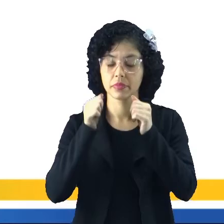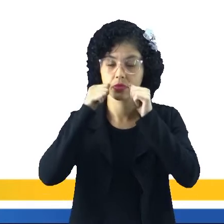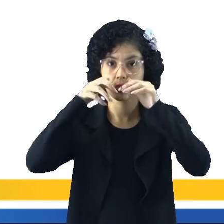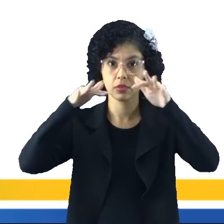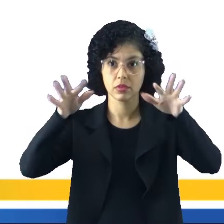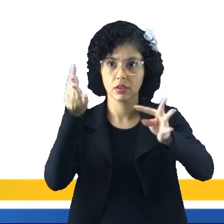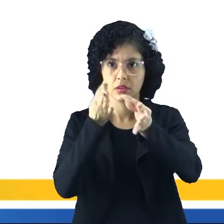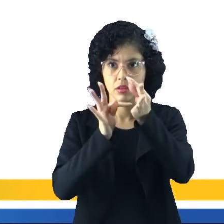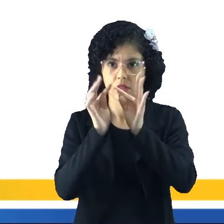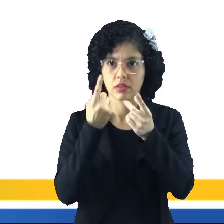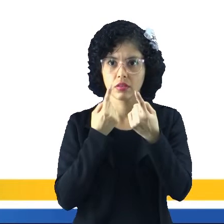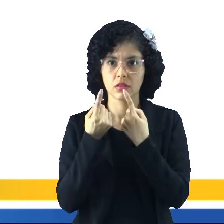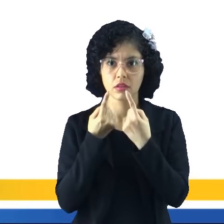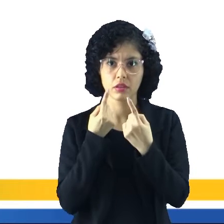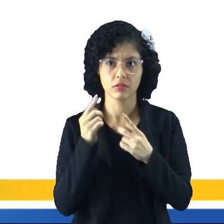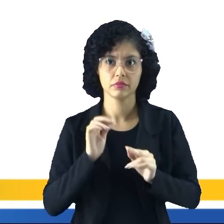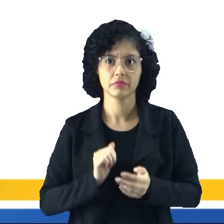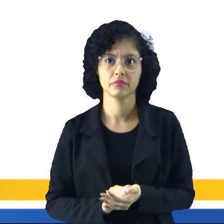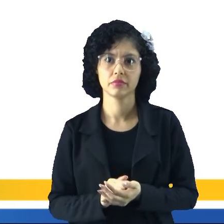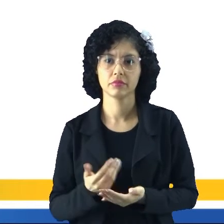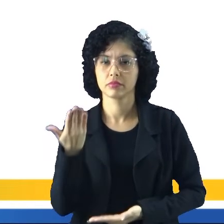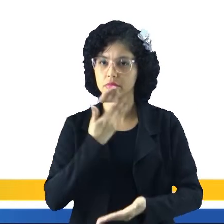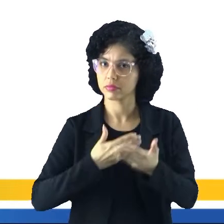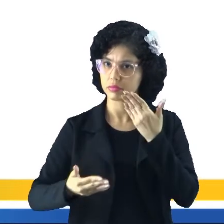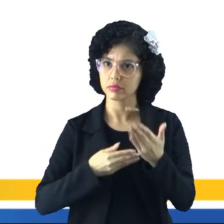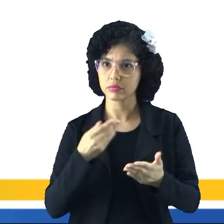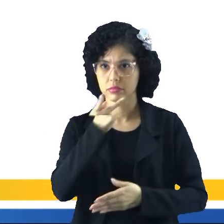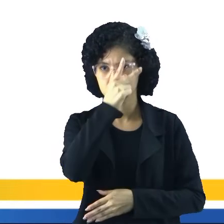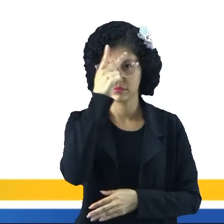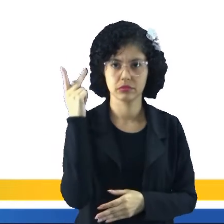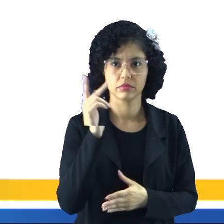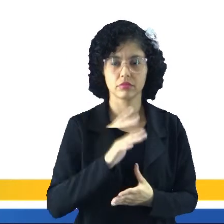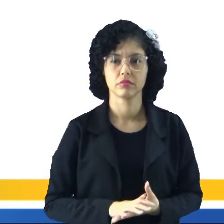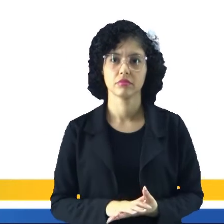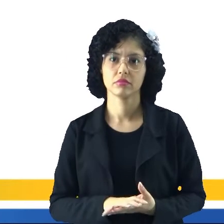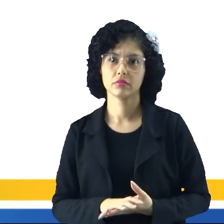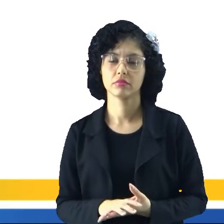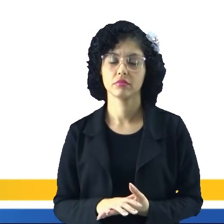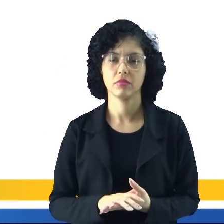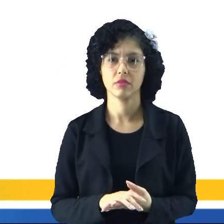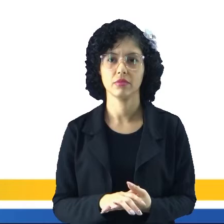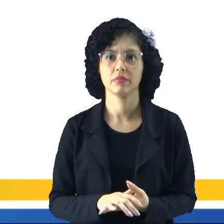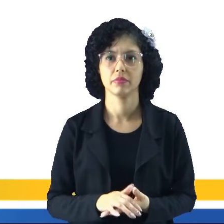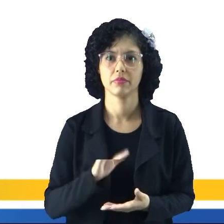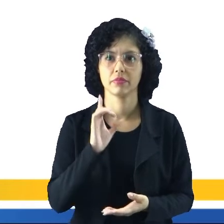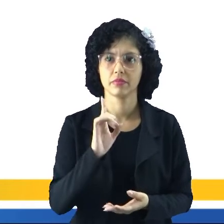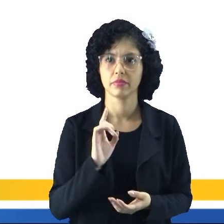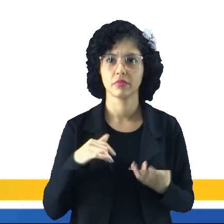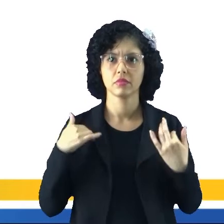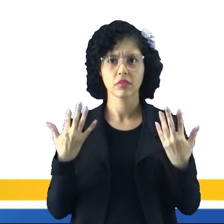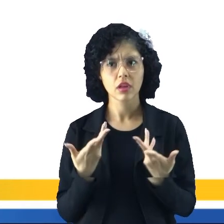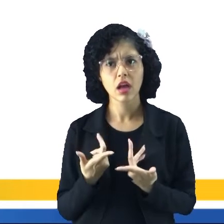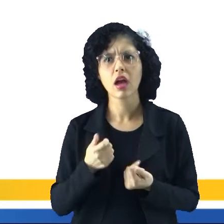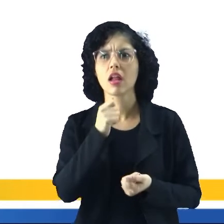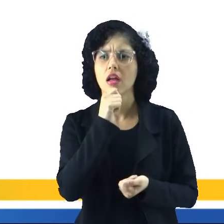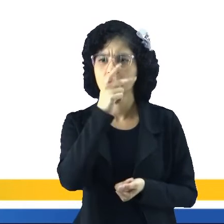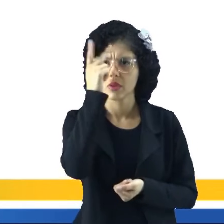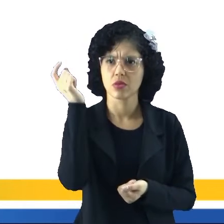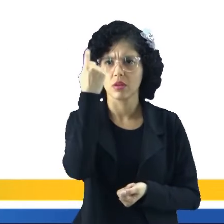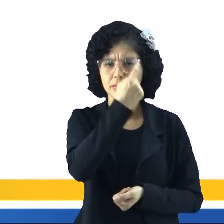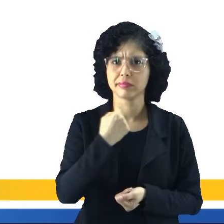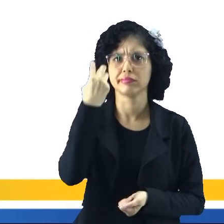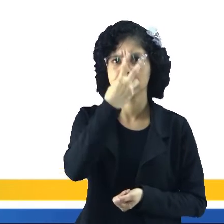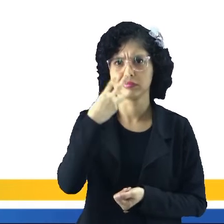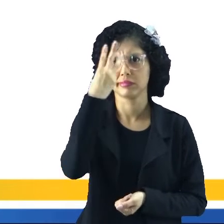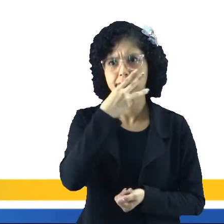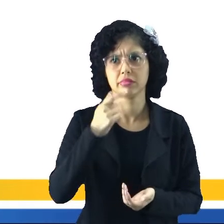tecnologia ampliou a comunicação e a interação entre as pessoas. Hábito das pessoas que passam muitas horas